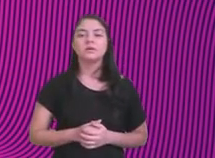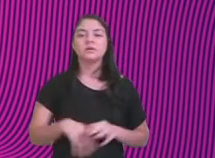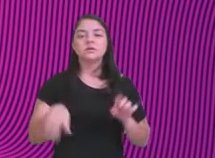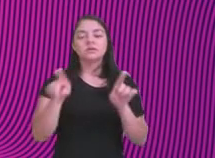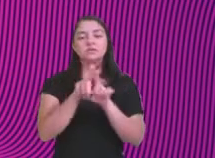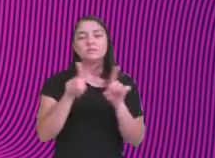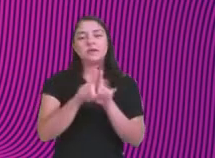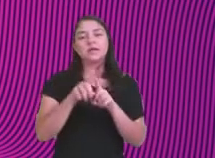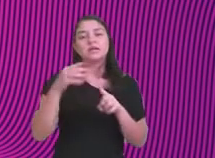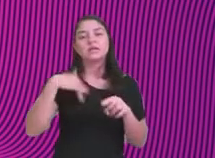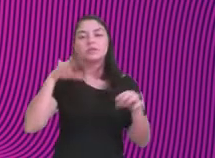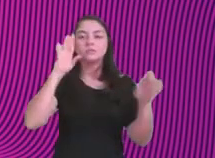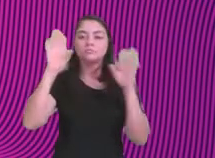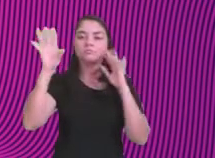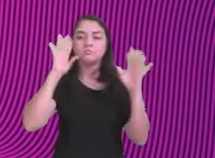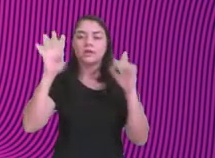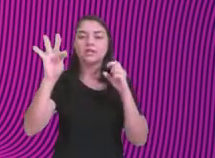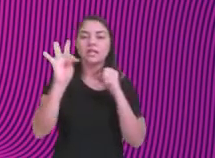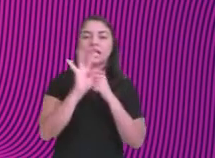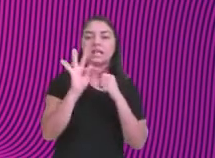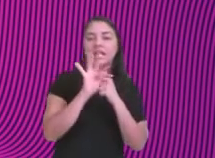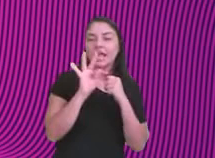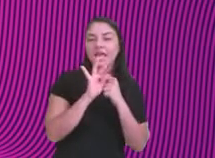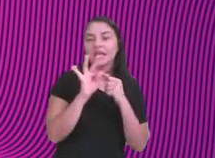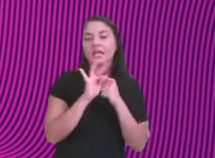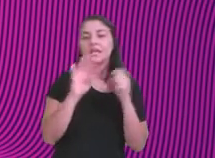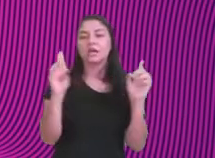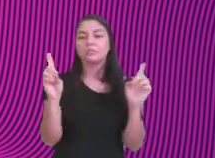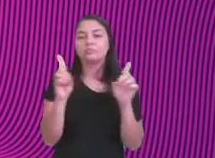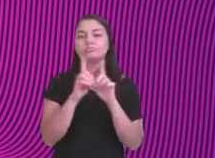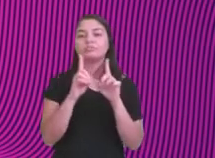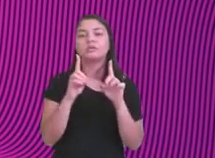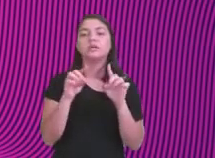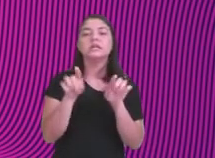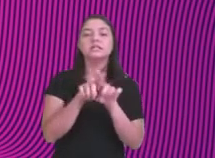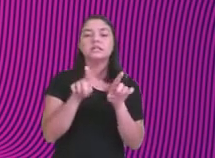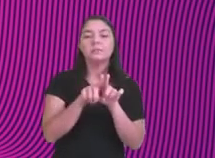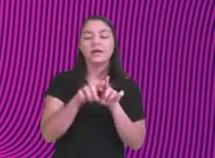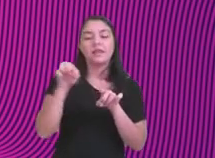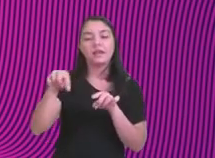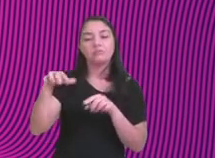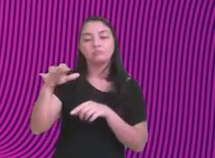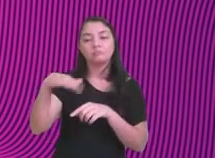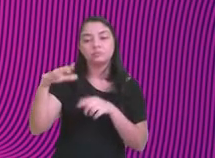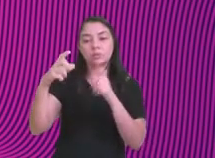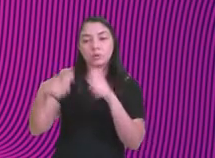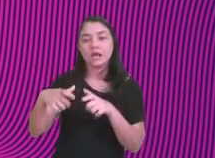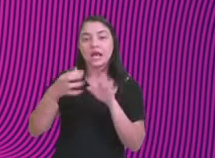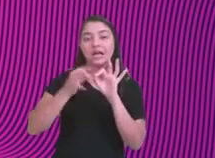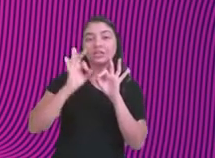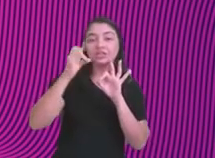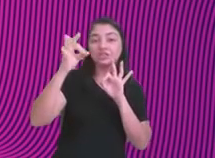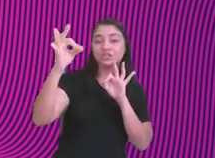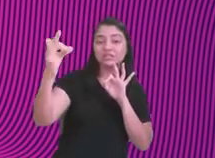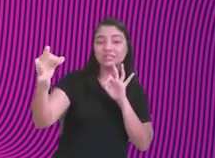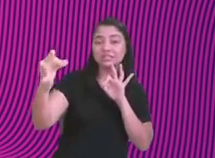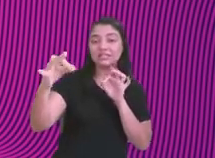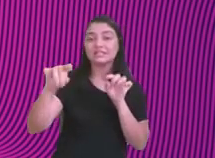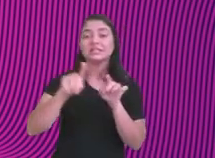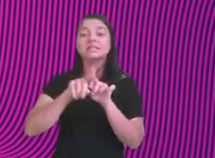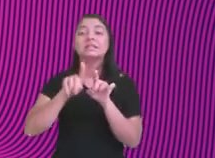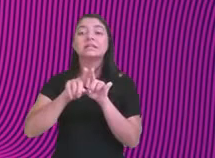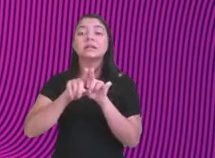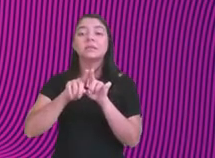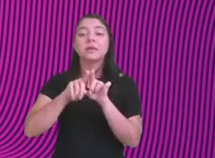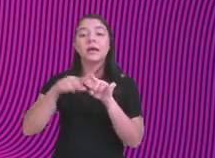da técnica e a gente sabe por quê. Diminui a recidiva local, diminui a recidiva à distância, melhor preservação da função